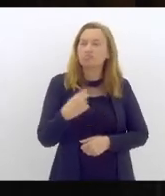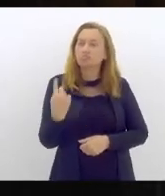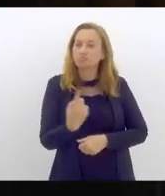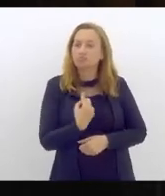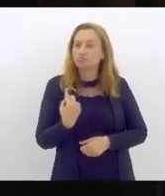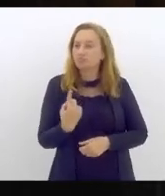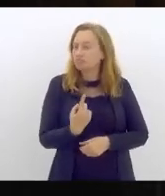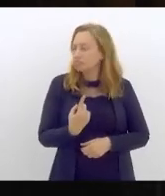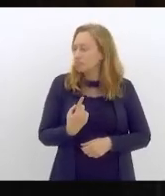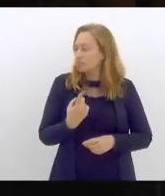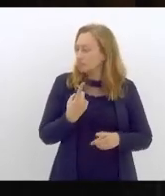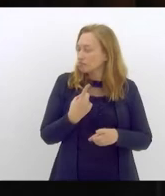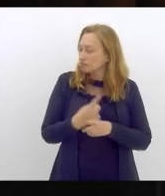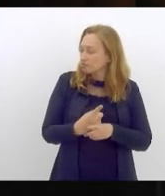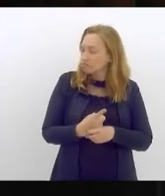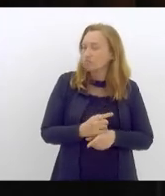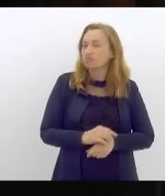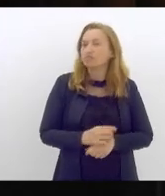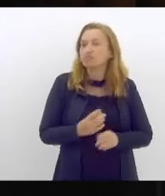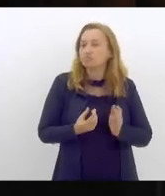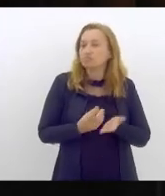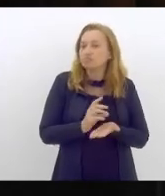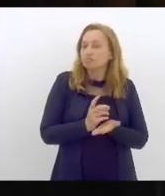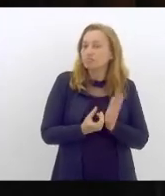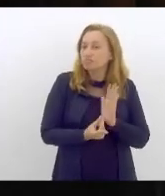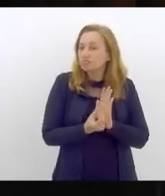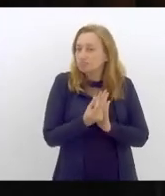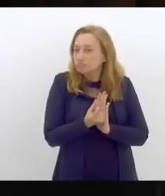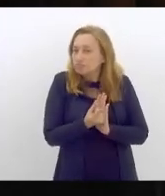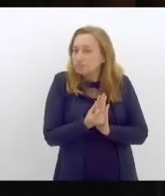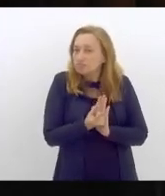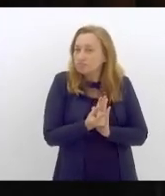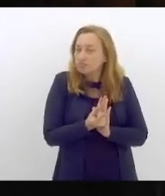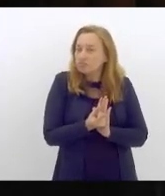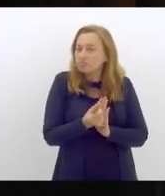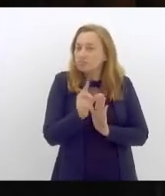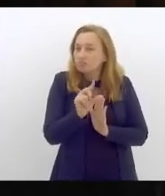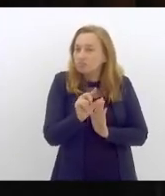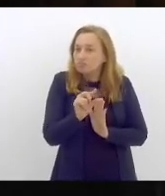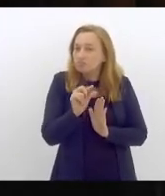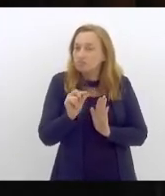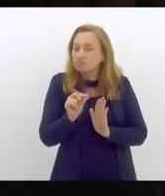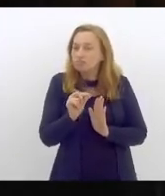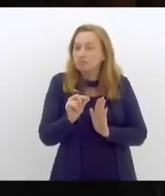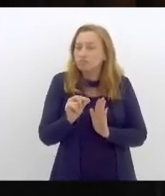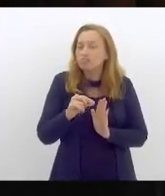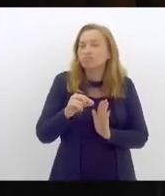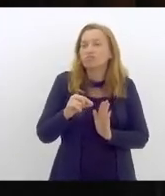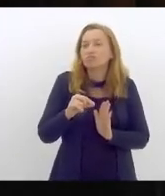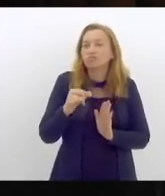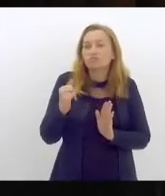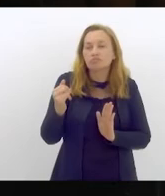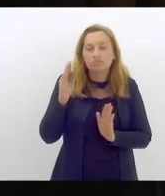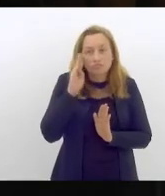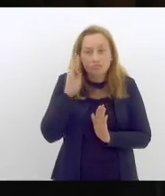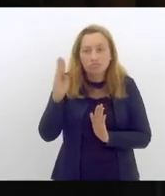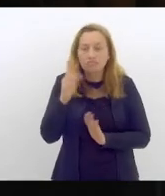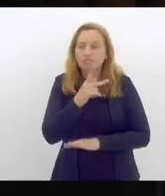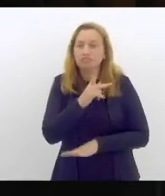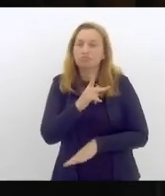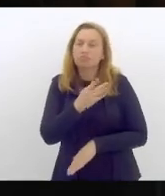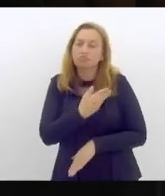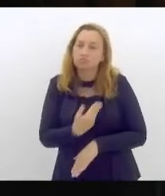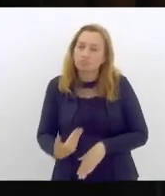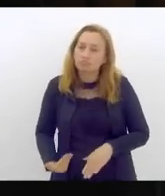encontro de que orçamento é o que determina a prioridade de um governo com